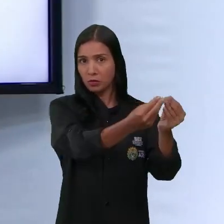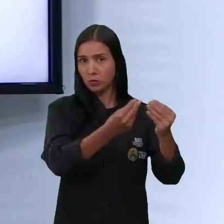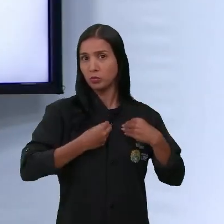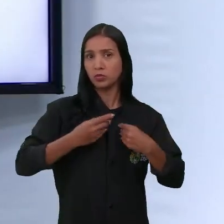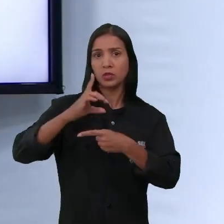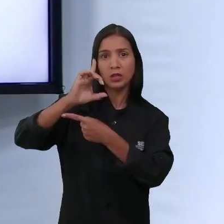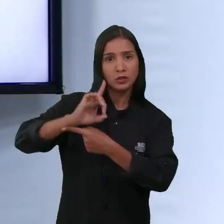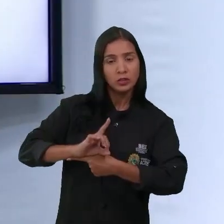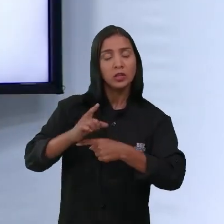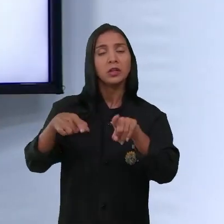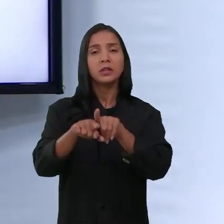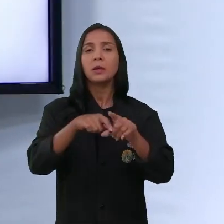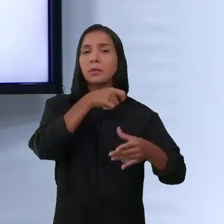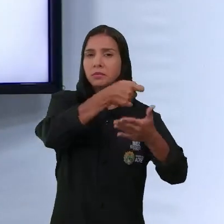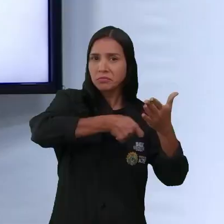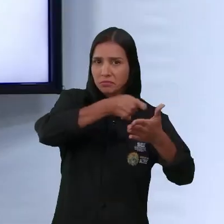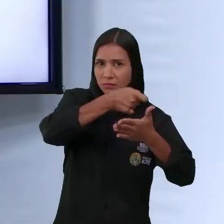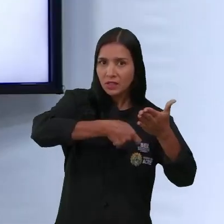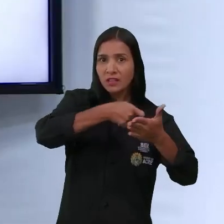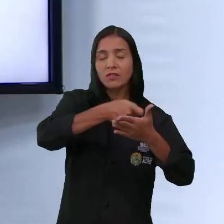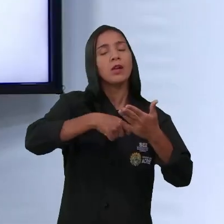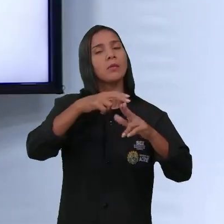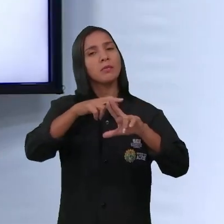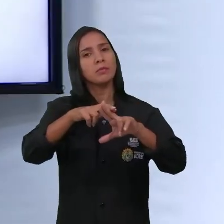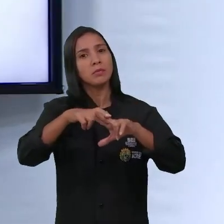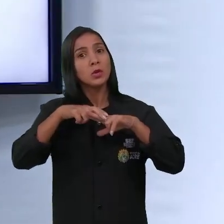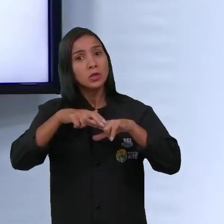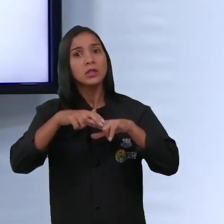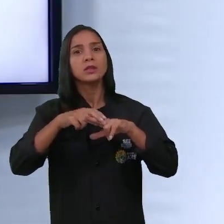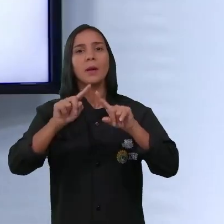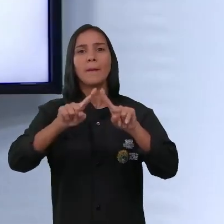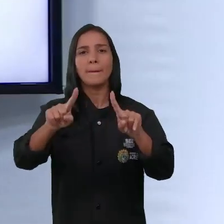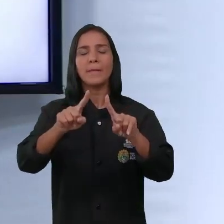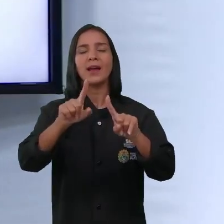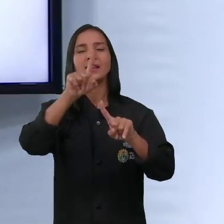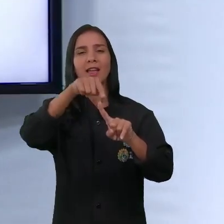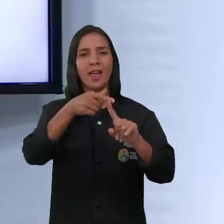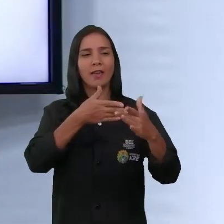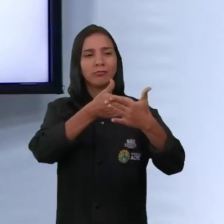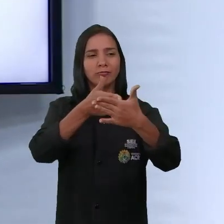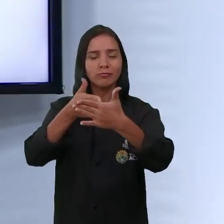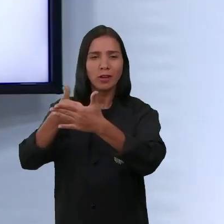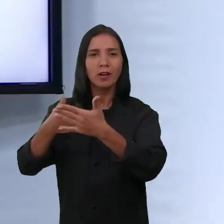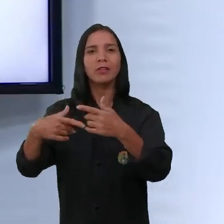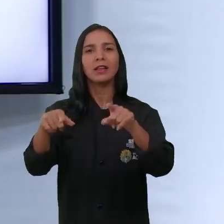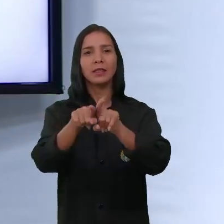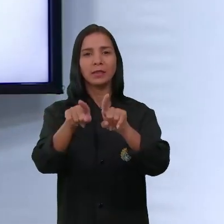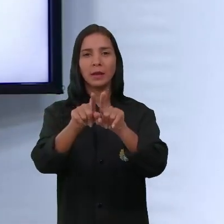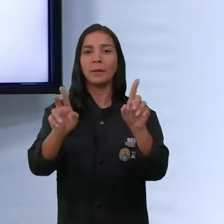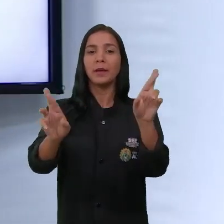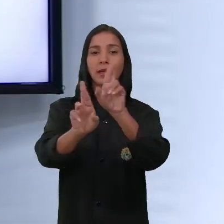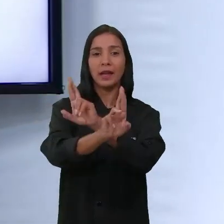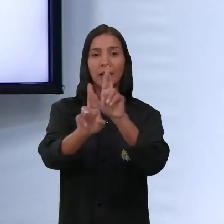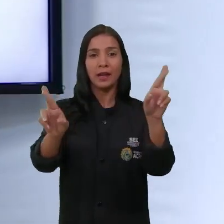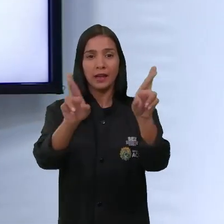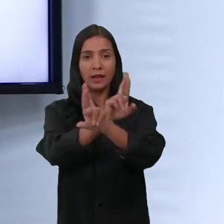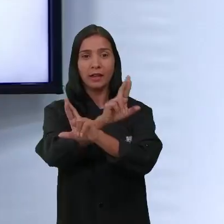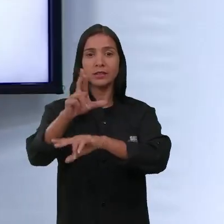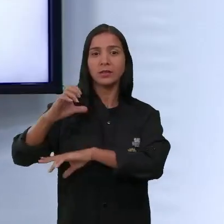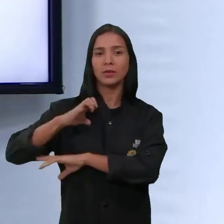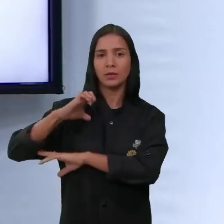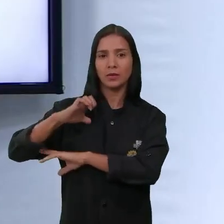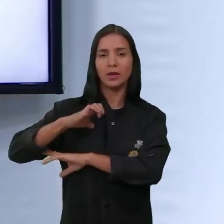mas também os deveres, que acabam correspondendo a essas limitações que eu estou chamando a atenção de